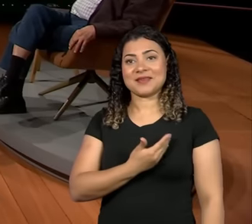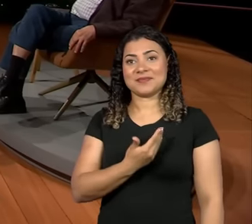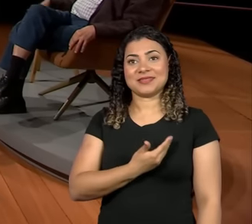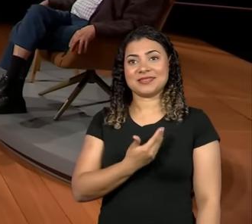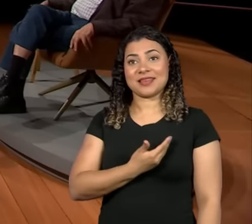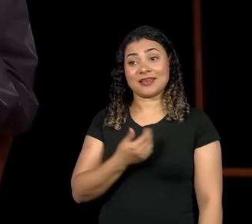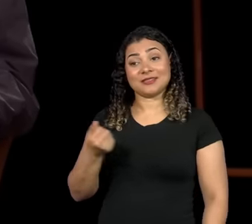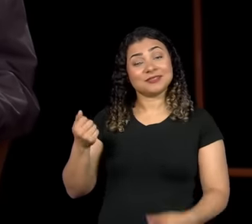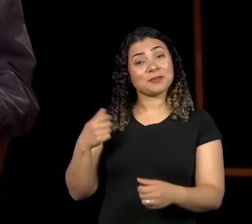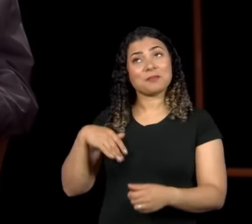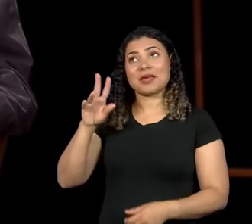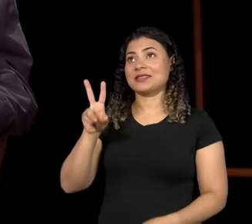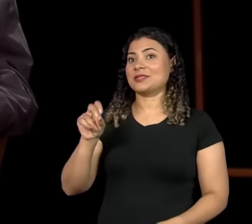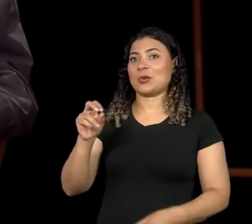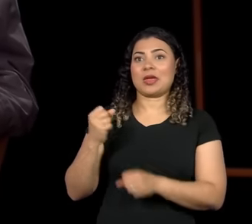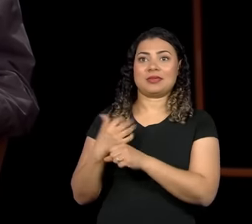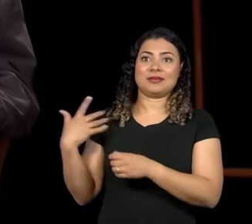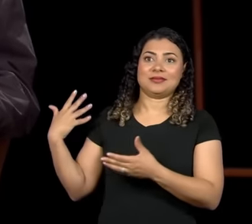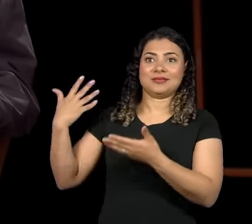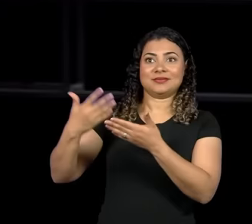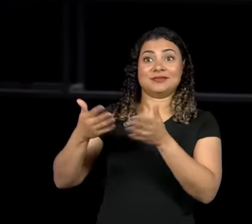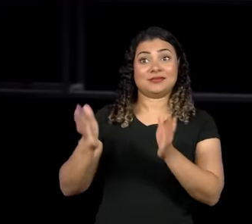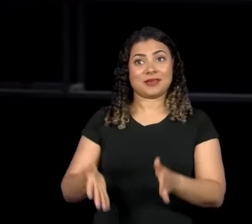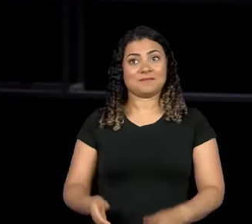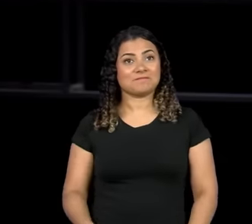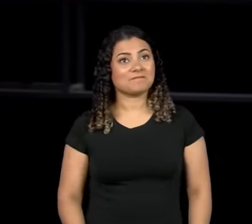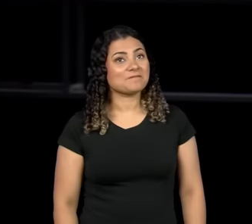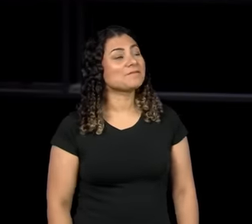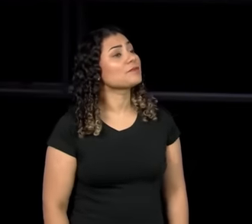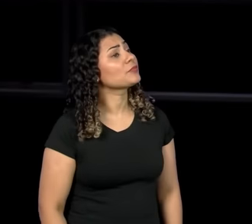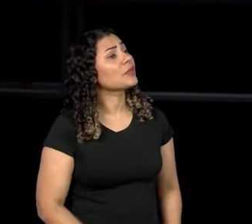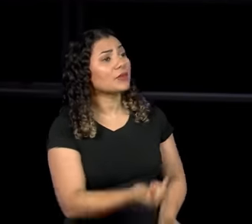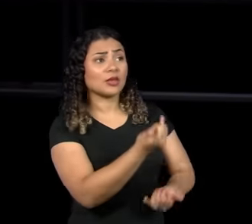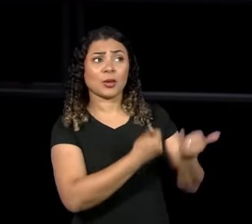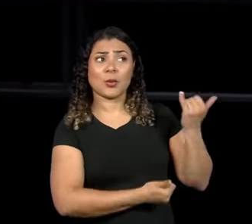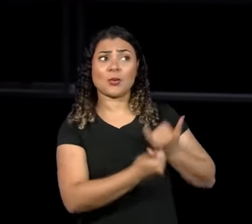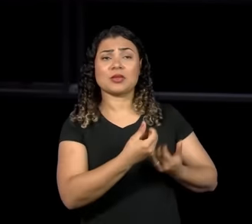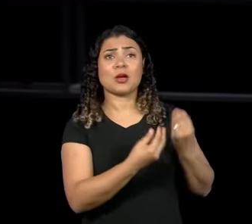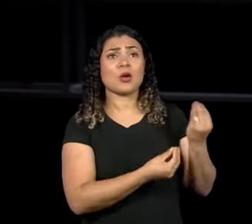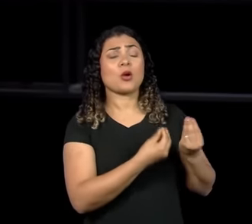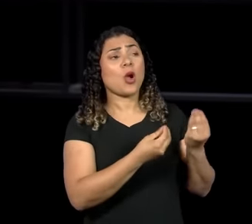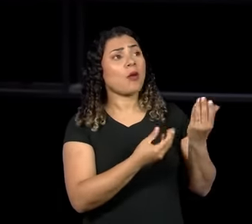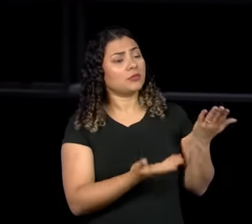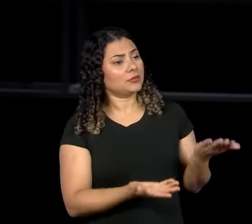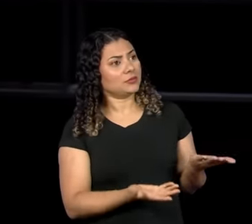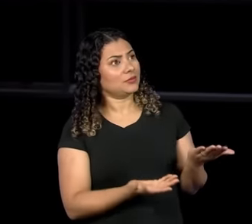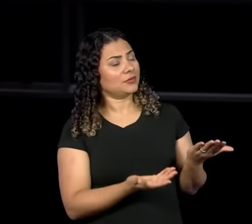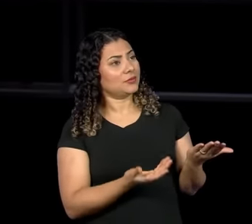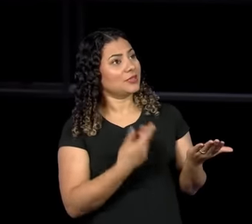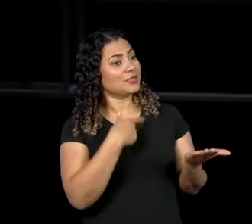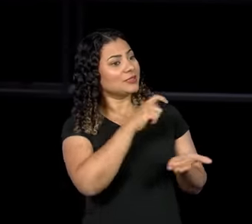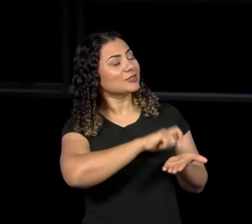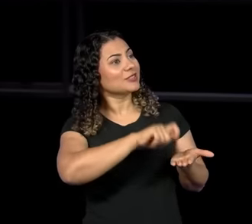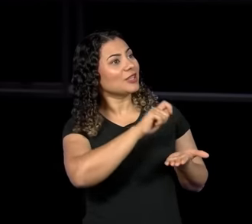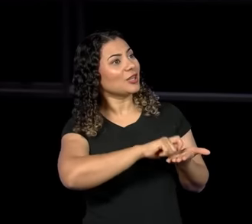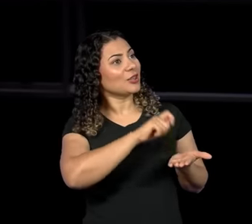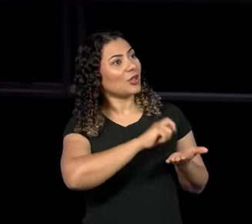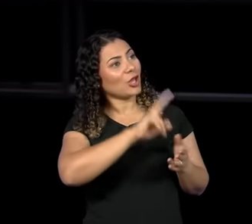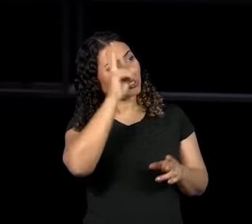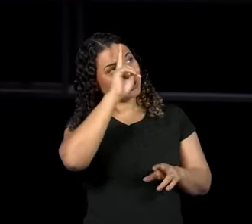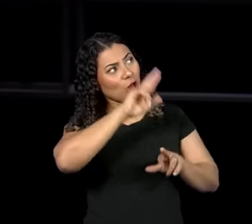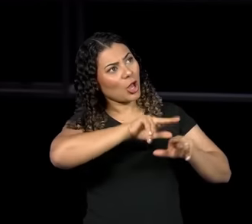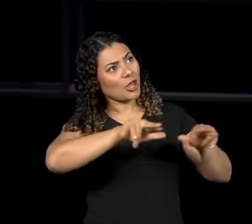ele disse, de mais de 50 anos. E agora você vai ter que contar para a gente como é que surgiu essa história, né, de escritor de histórias